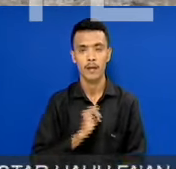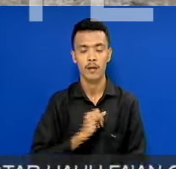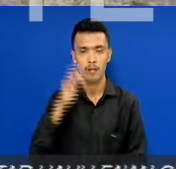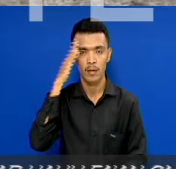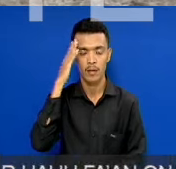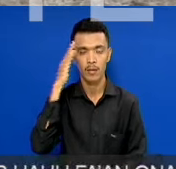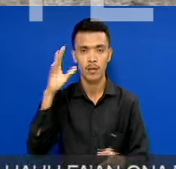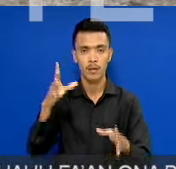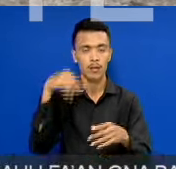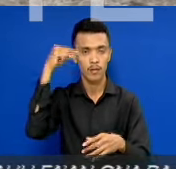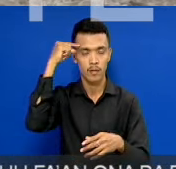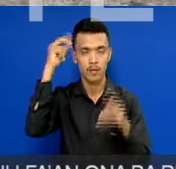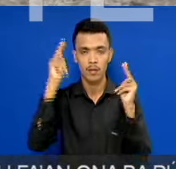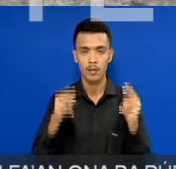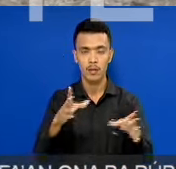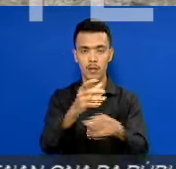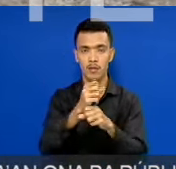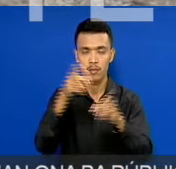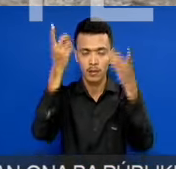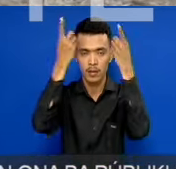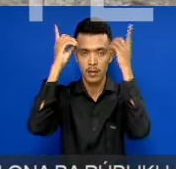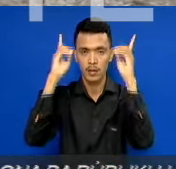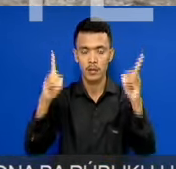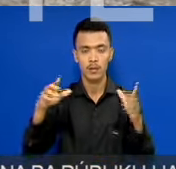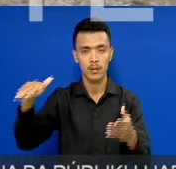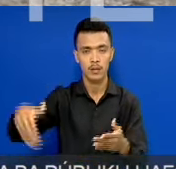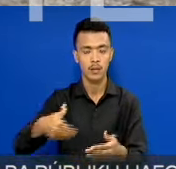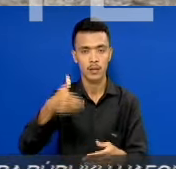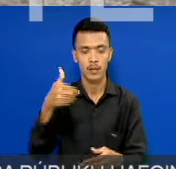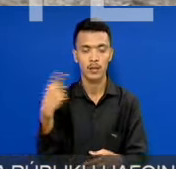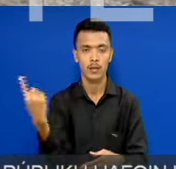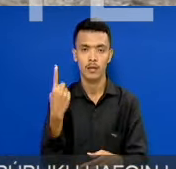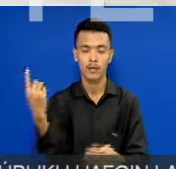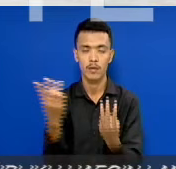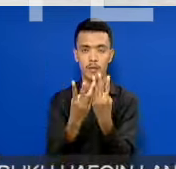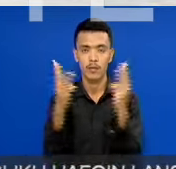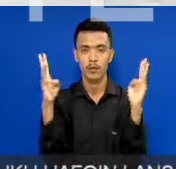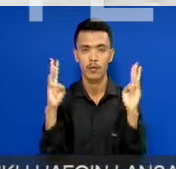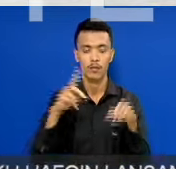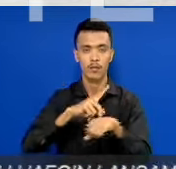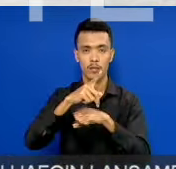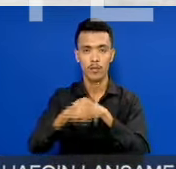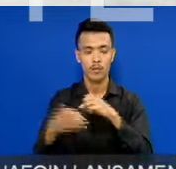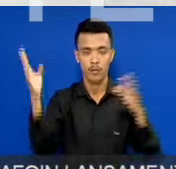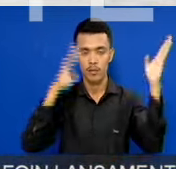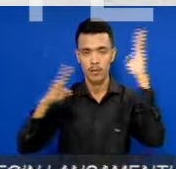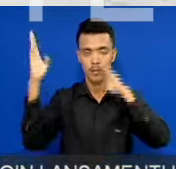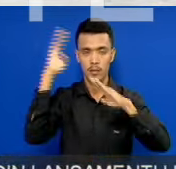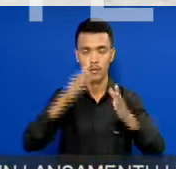ne governor tende fote decisão tambah kan kumda se ke bebe bebe orsi da moru protestan sir monu ne problema buat ba